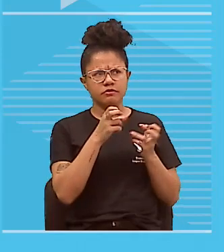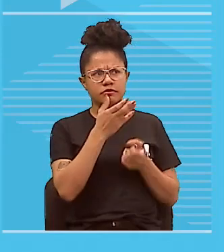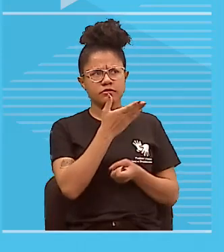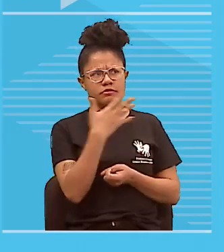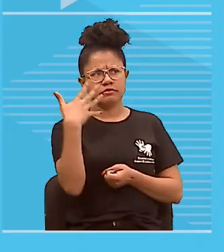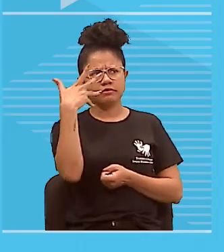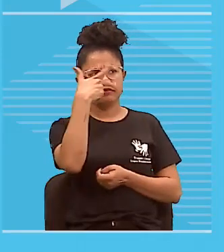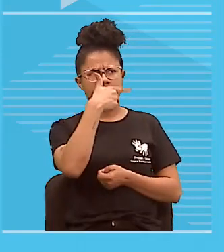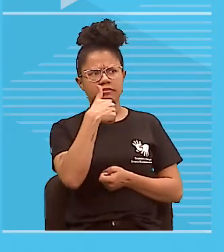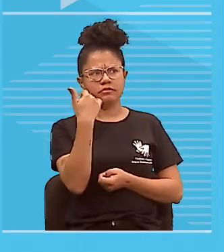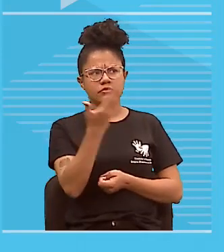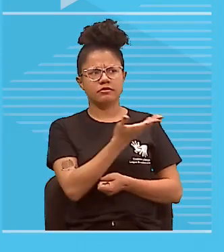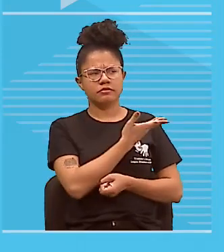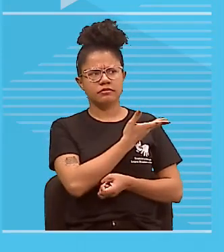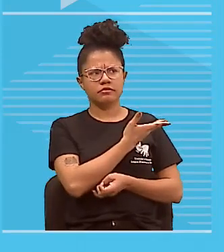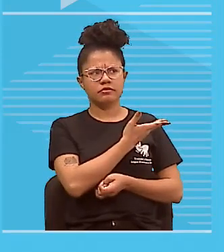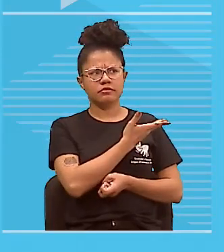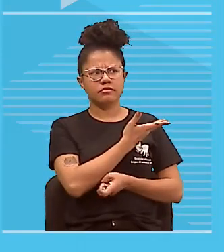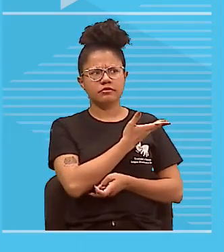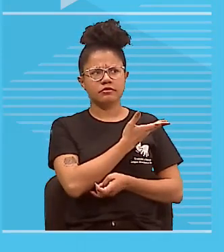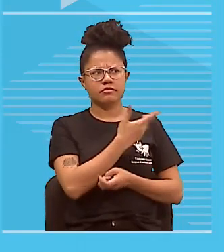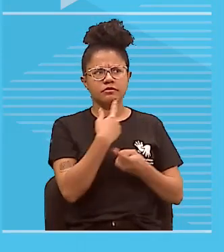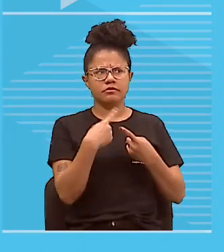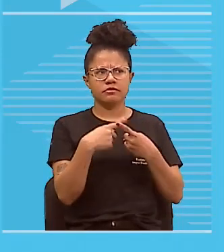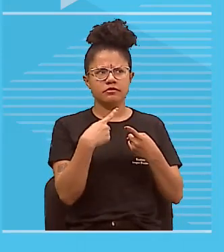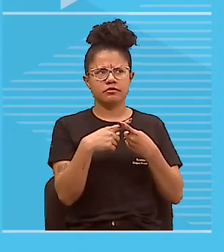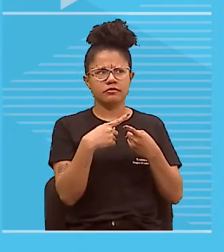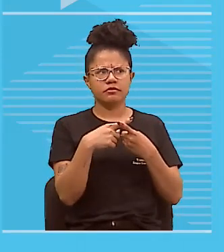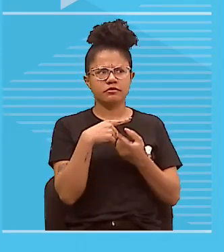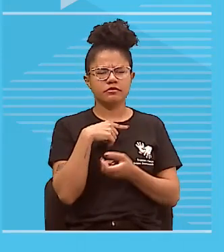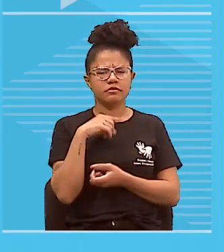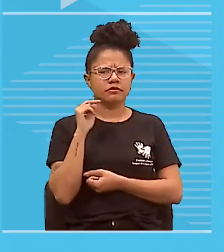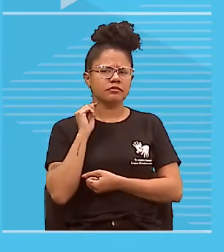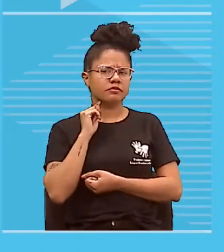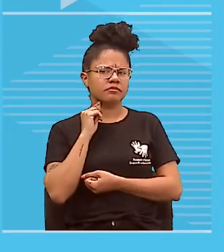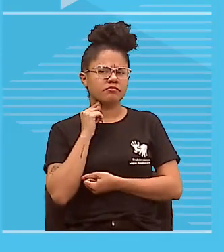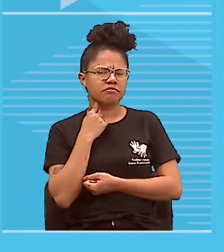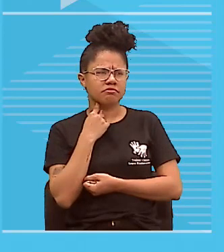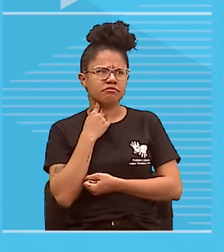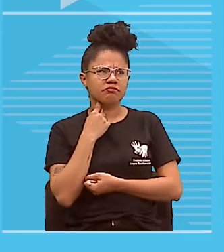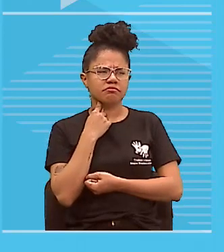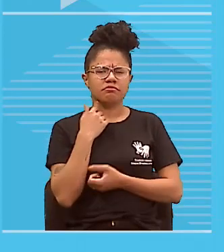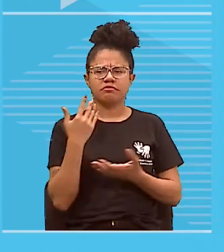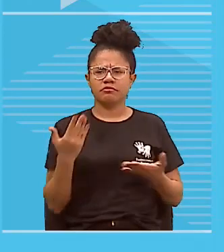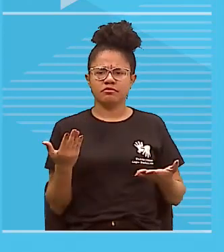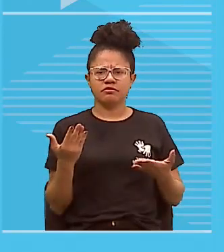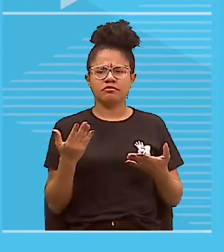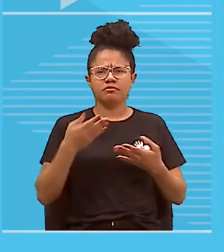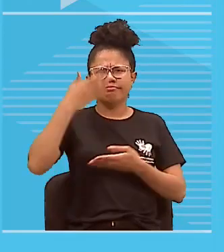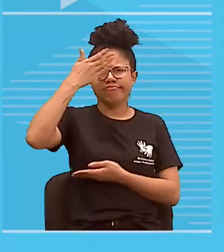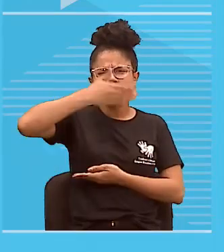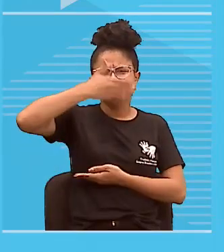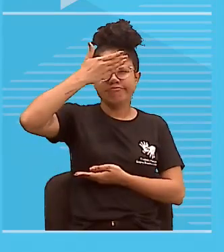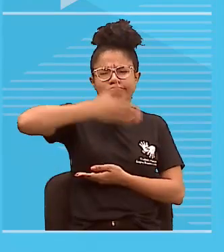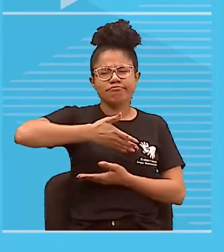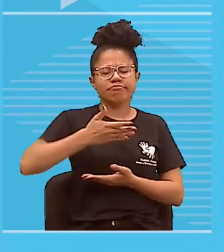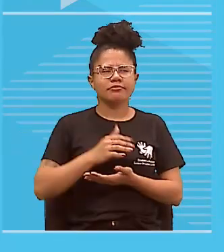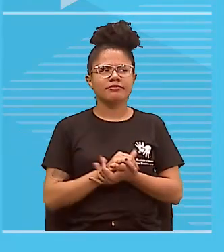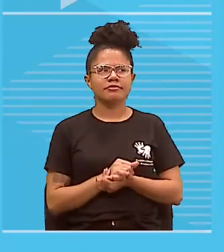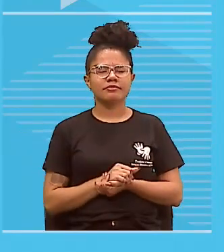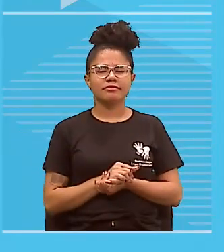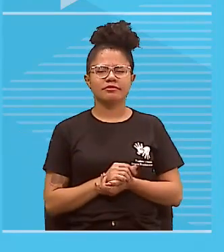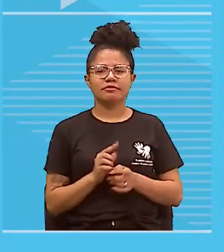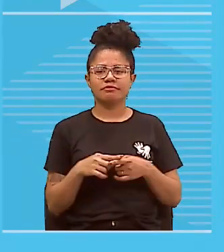lindeza dessa na paisagem, porque a atmosfera é tão poluída que tem uma cortina que esconde isso? Oh, passada